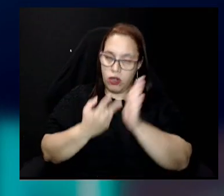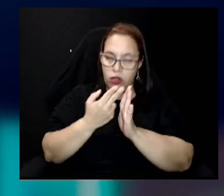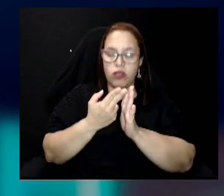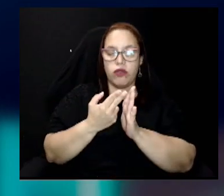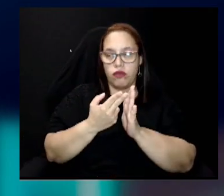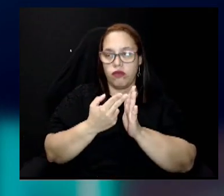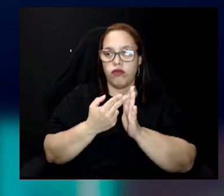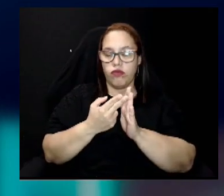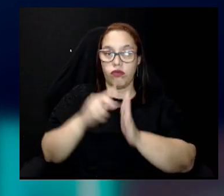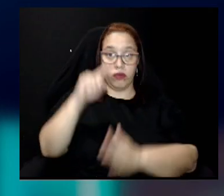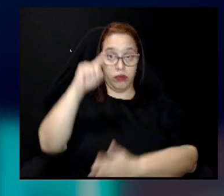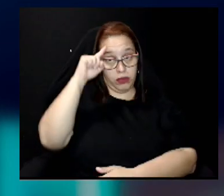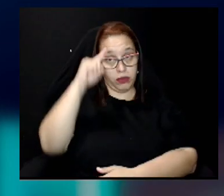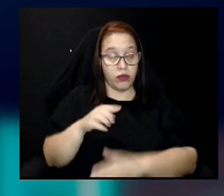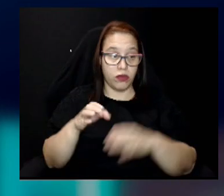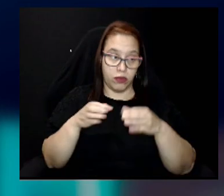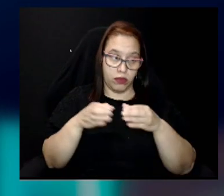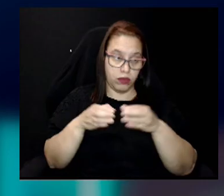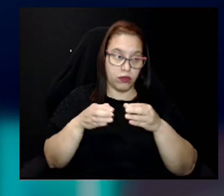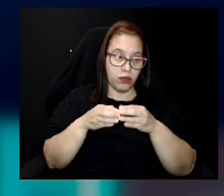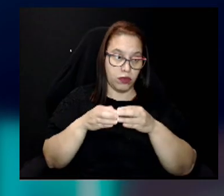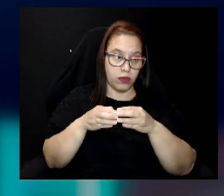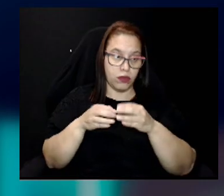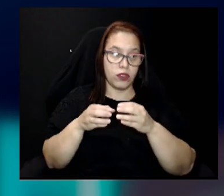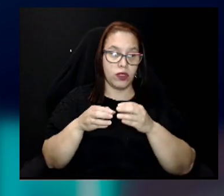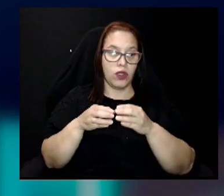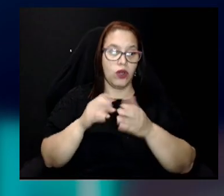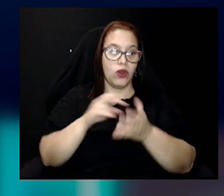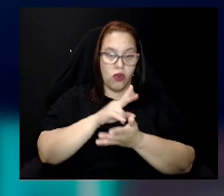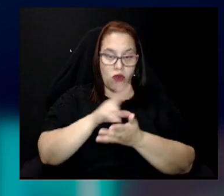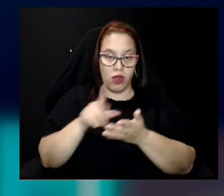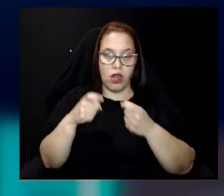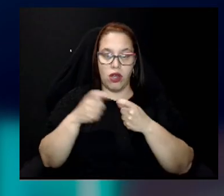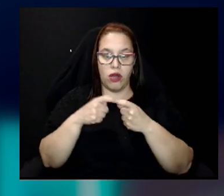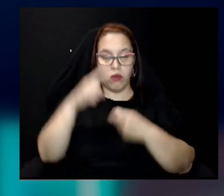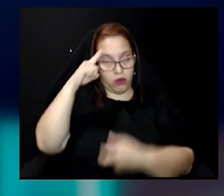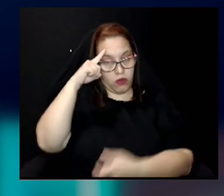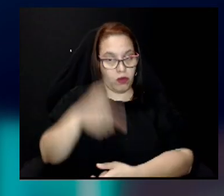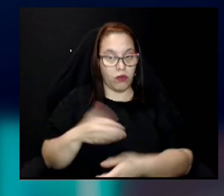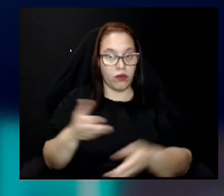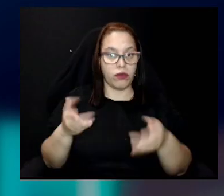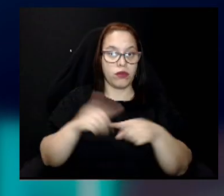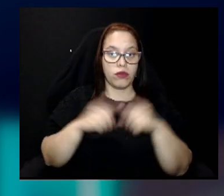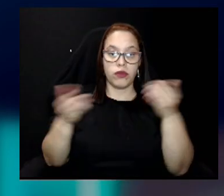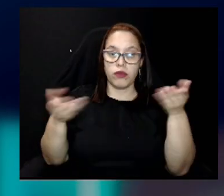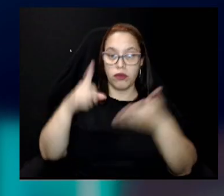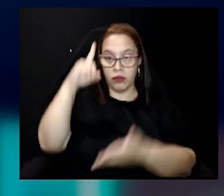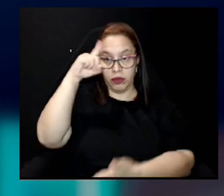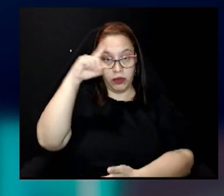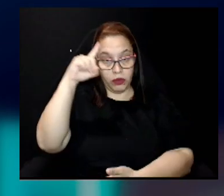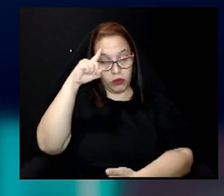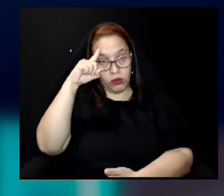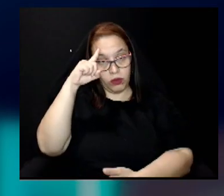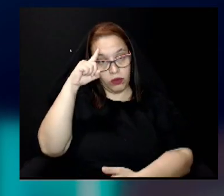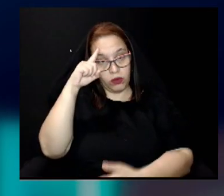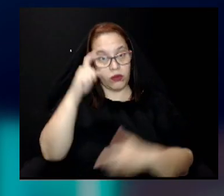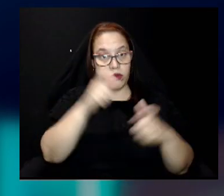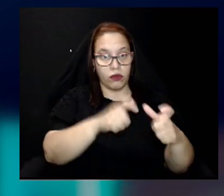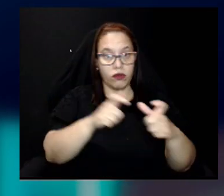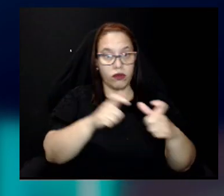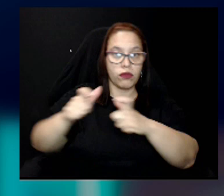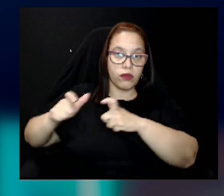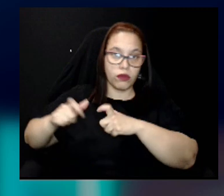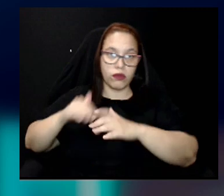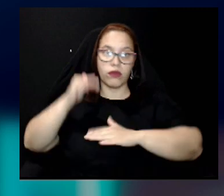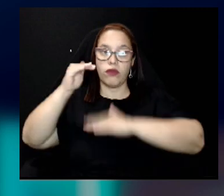decisão conjunta e multiprofissional. Mas, hoje em dia, a gente vem ganhando espaço para os avanços